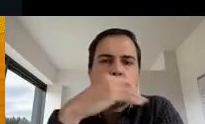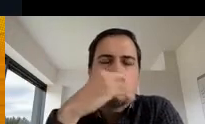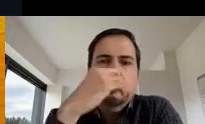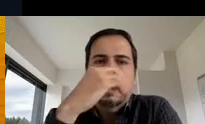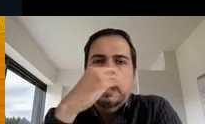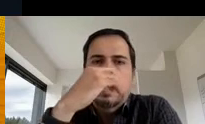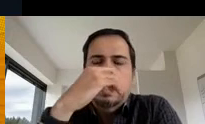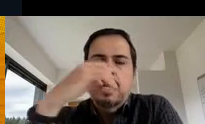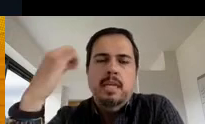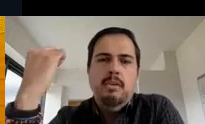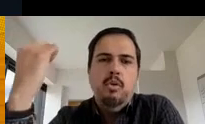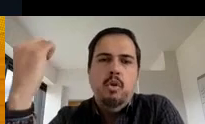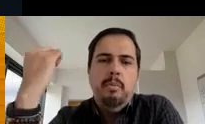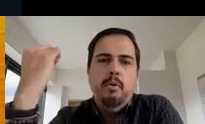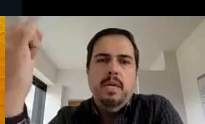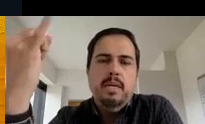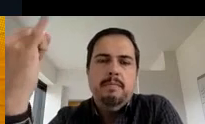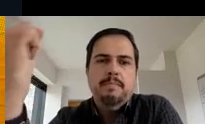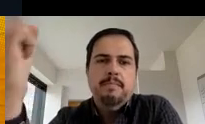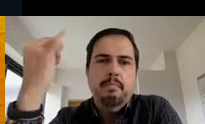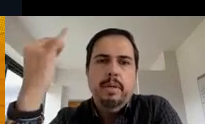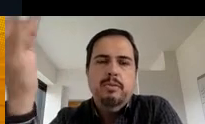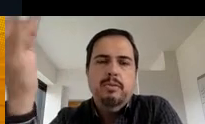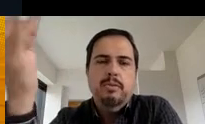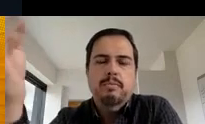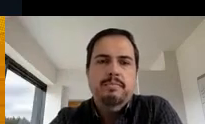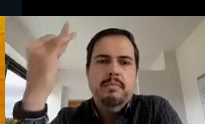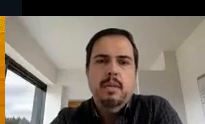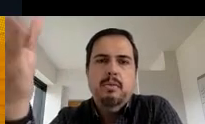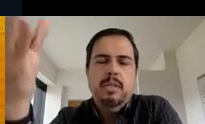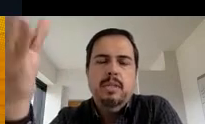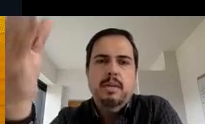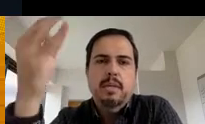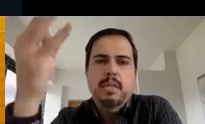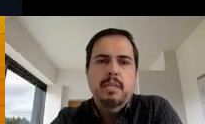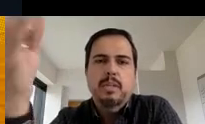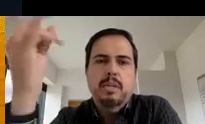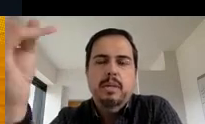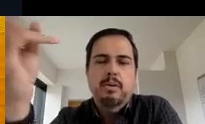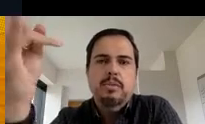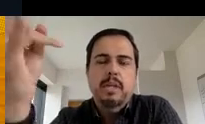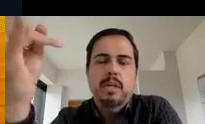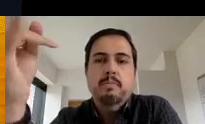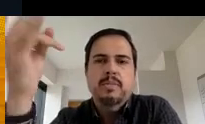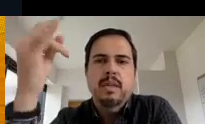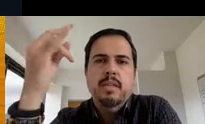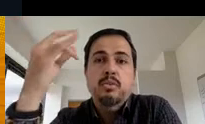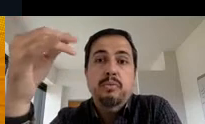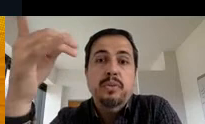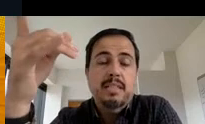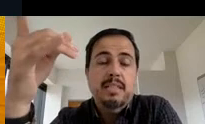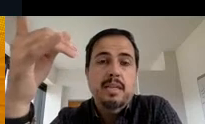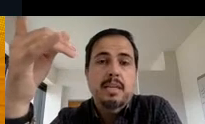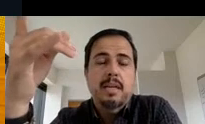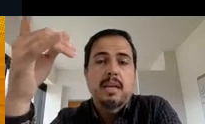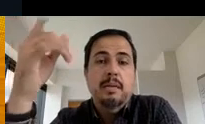não é dessas pessoas que eu estou falando. Quem não compra por birra, preconceito, teimosia, né? Birra, teimosia,